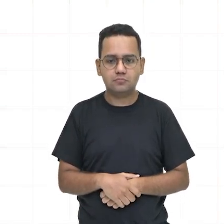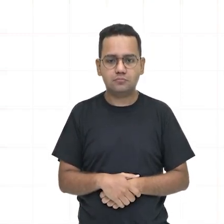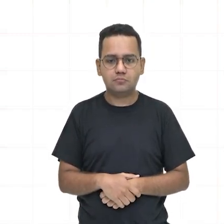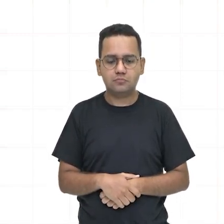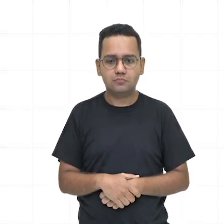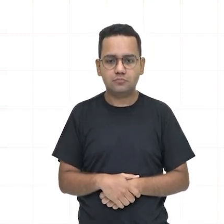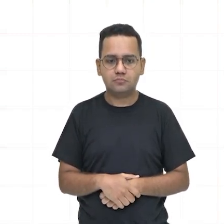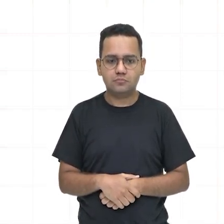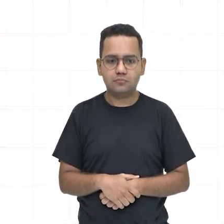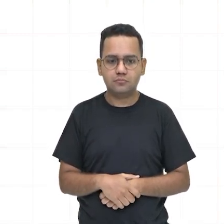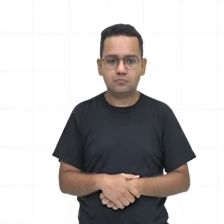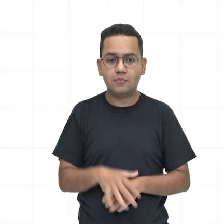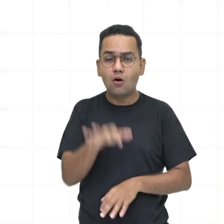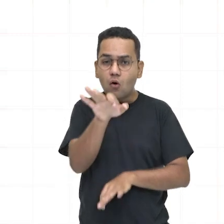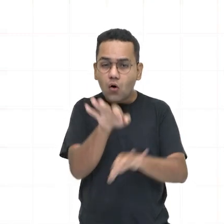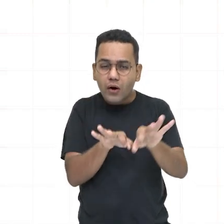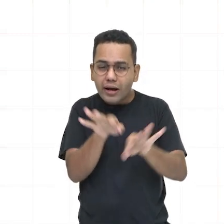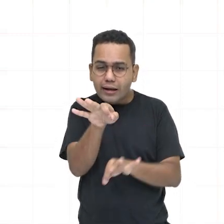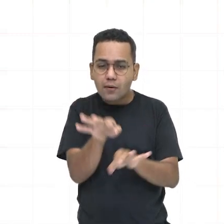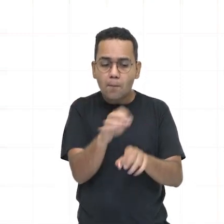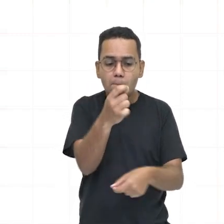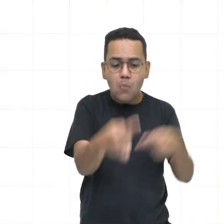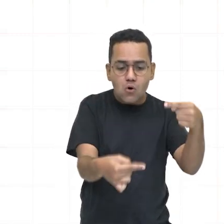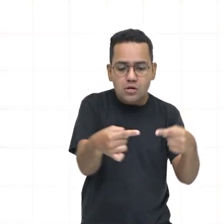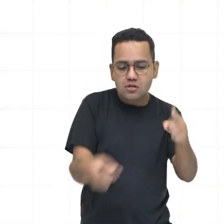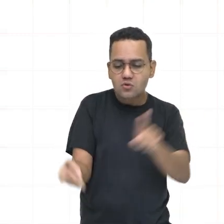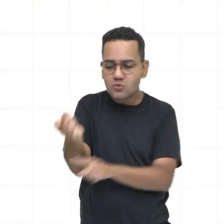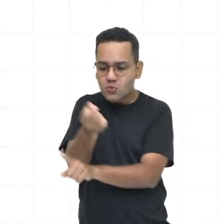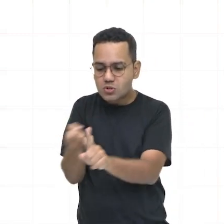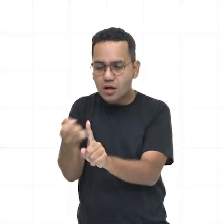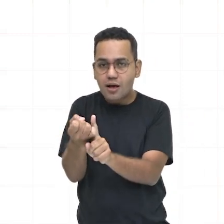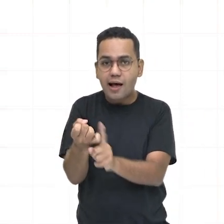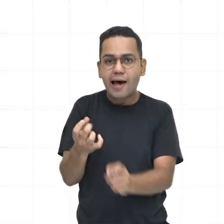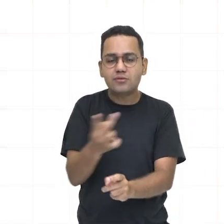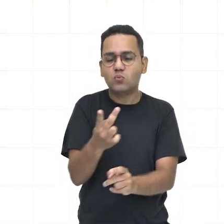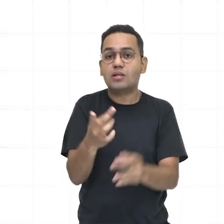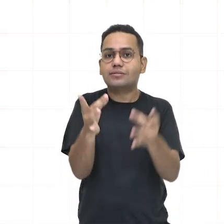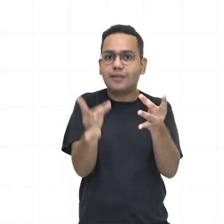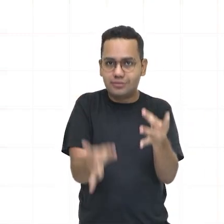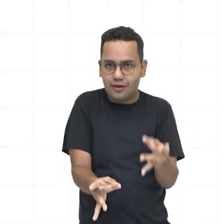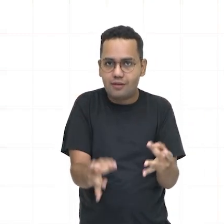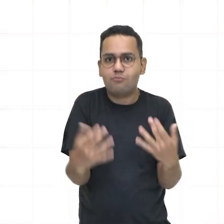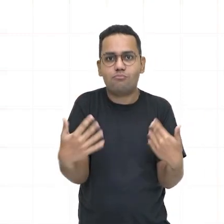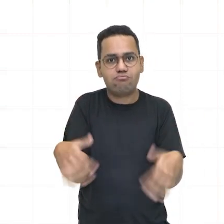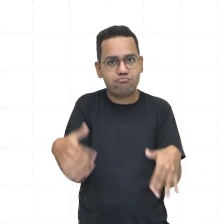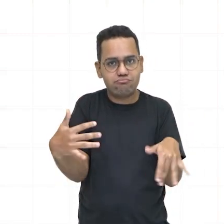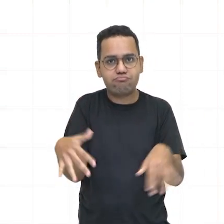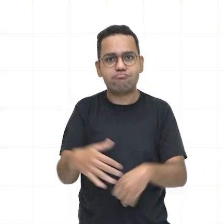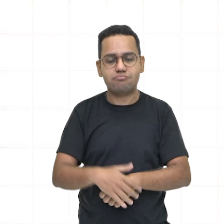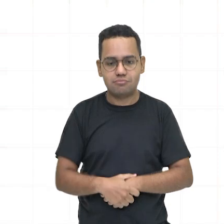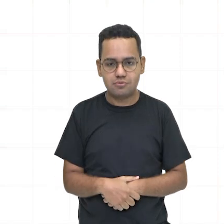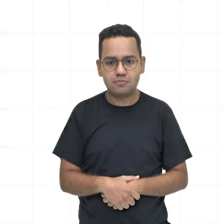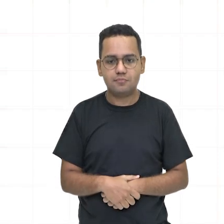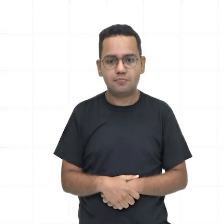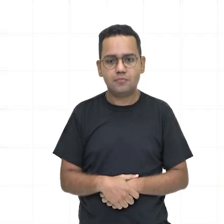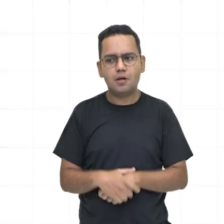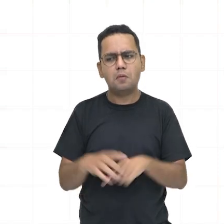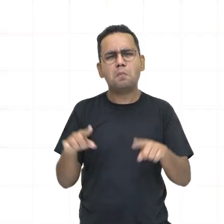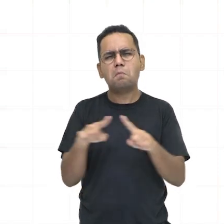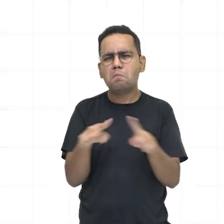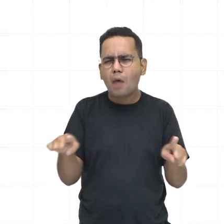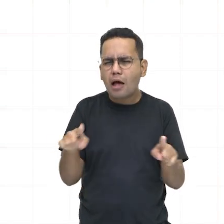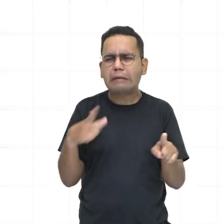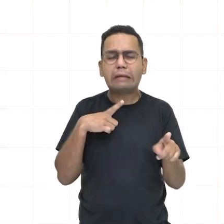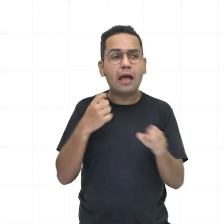política e social, que são complexas. Então, elas são complexas e elas duram há